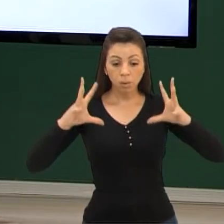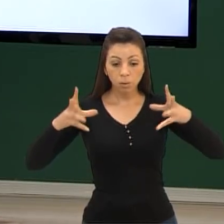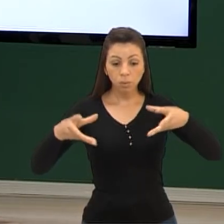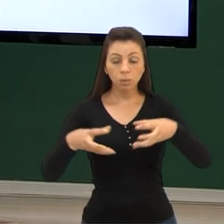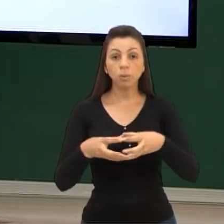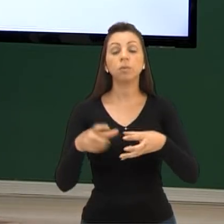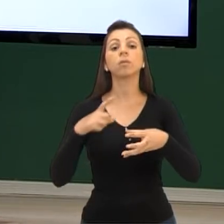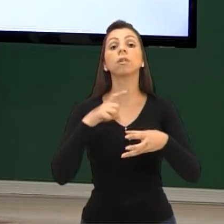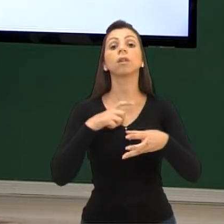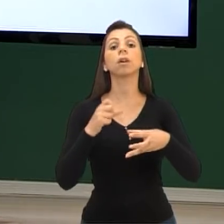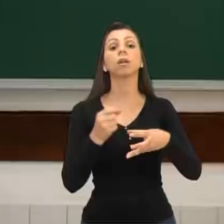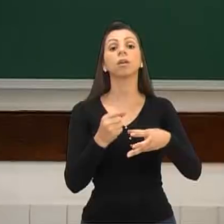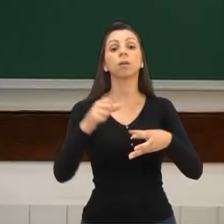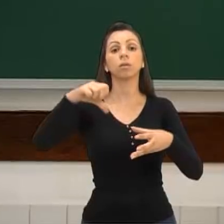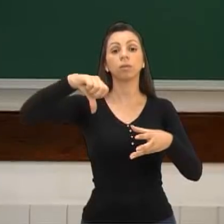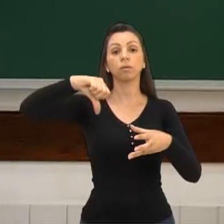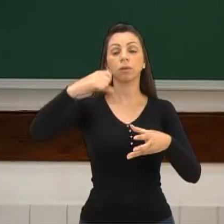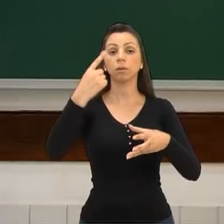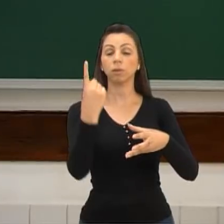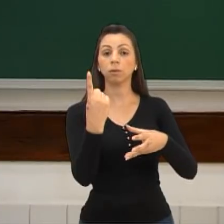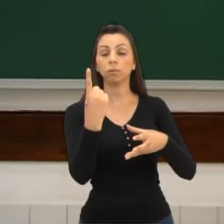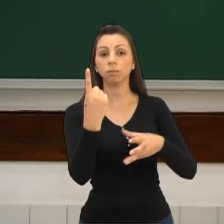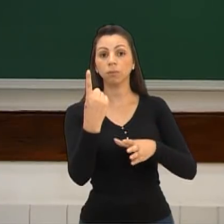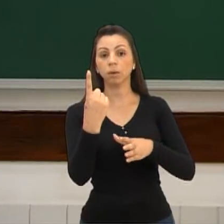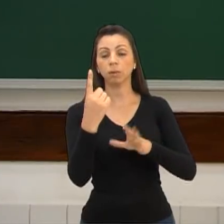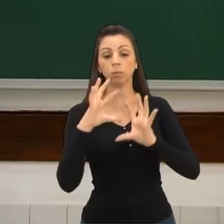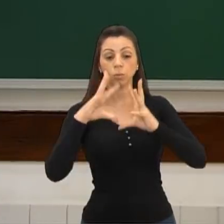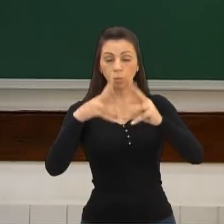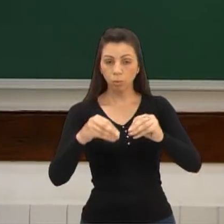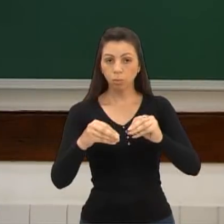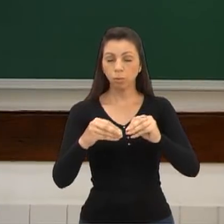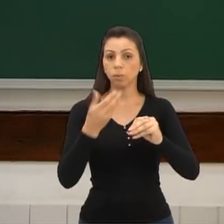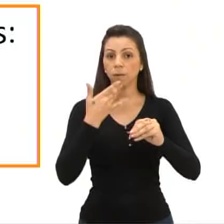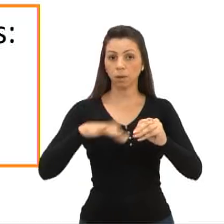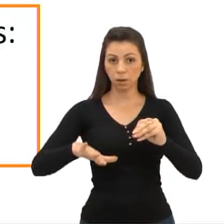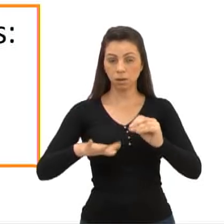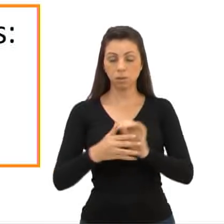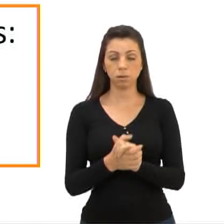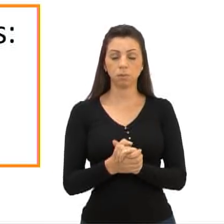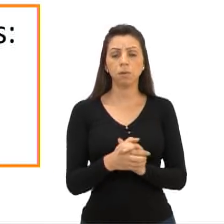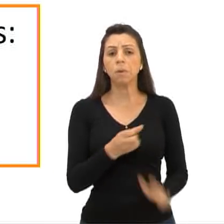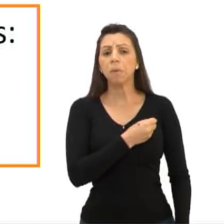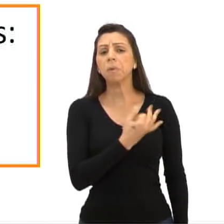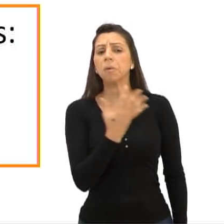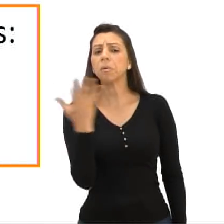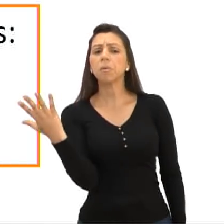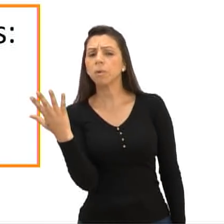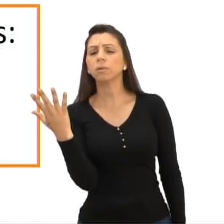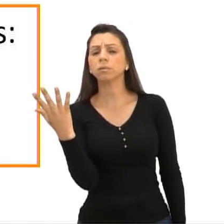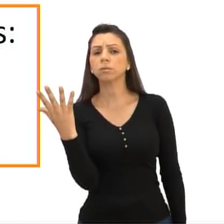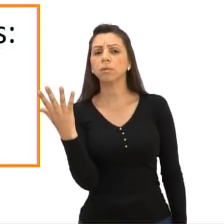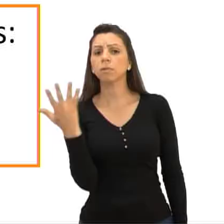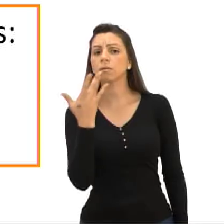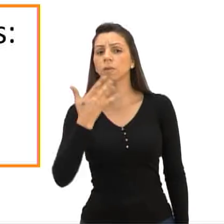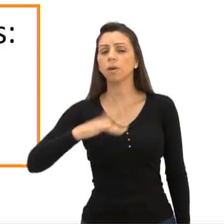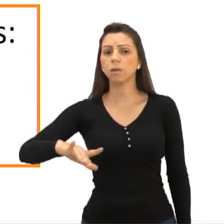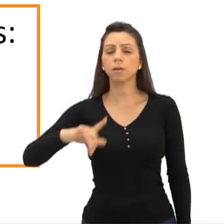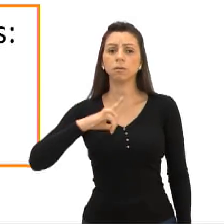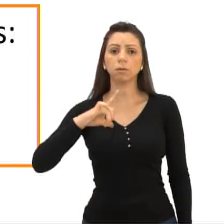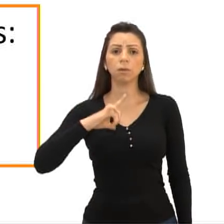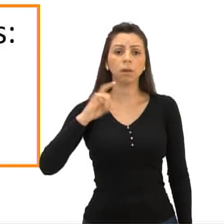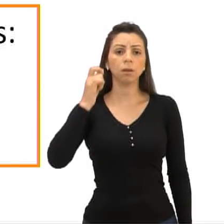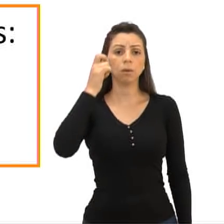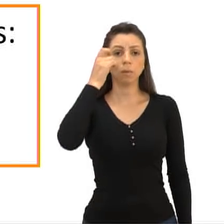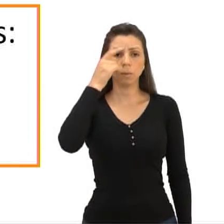crianças, quantas crianças possuem os olhos azuis? Veja nesse detalhamento, onde ele mostra para